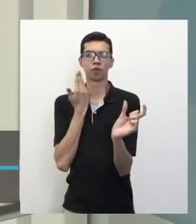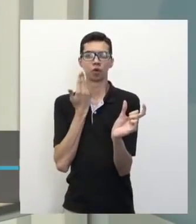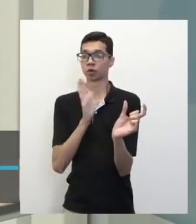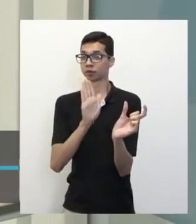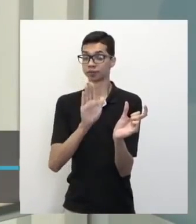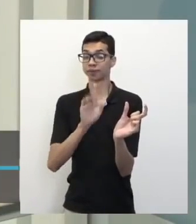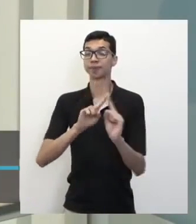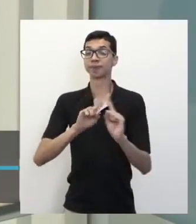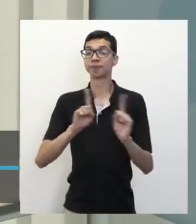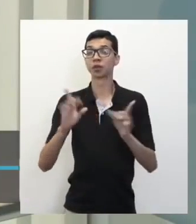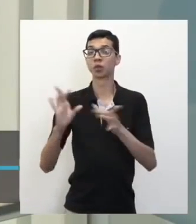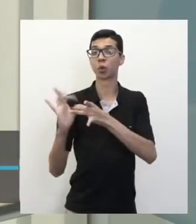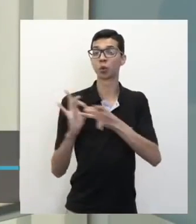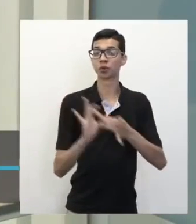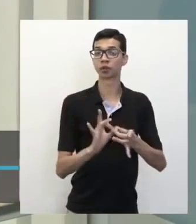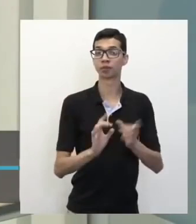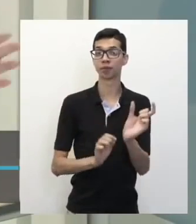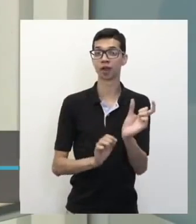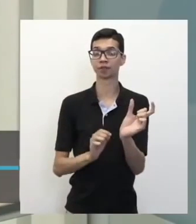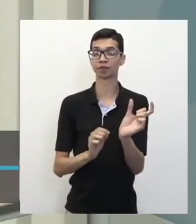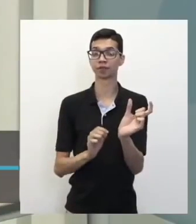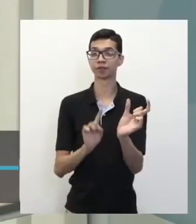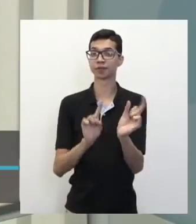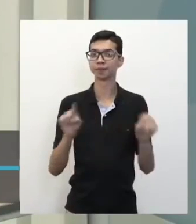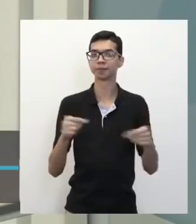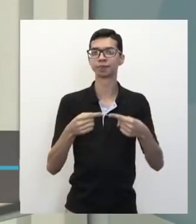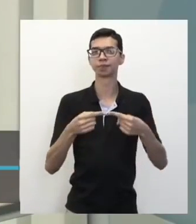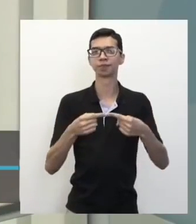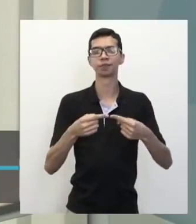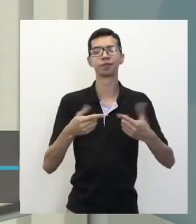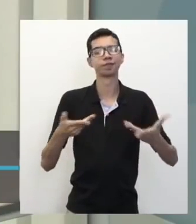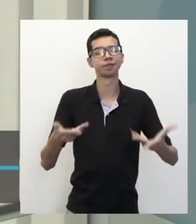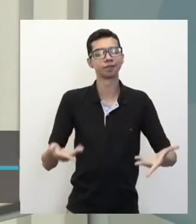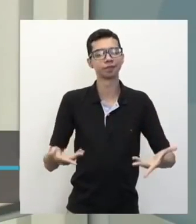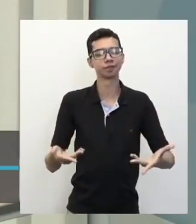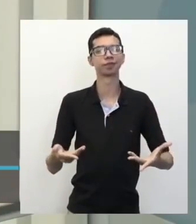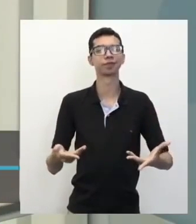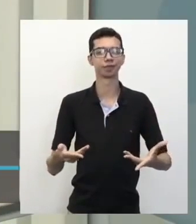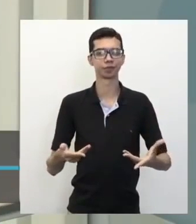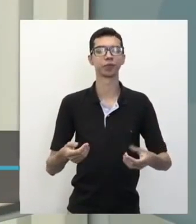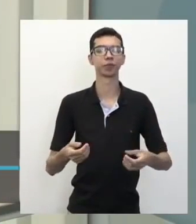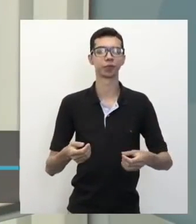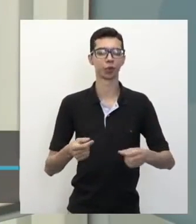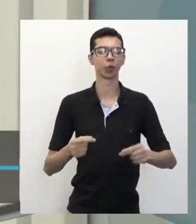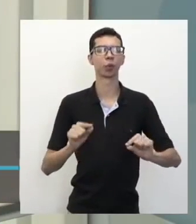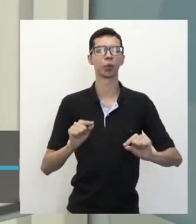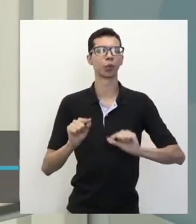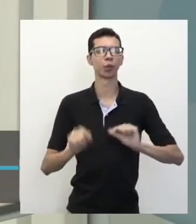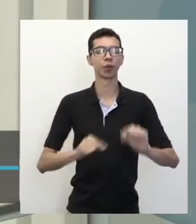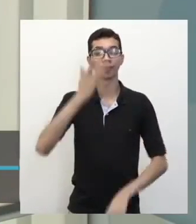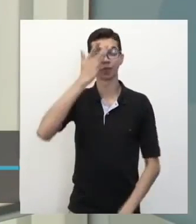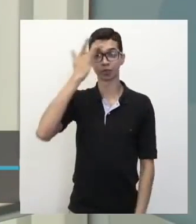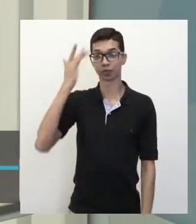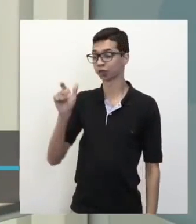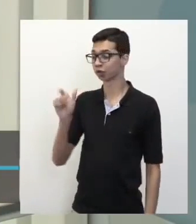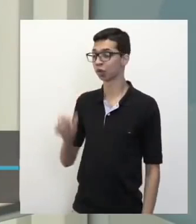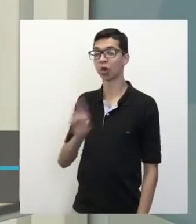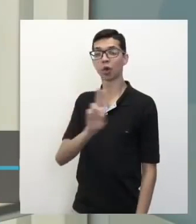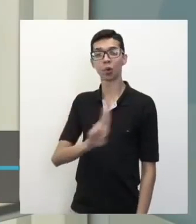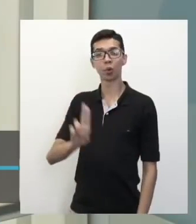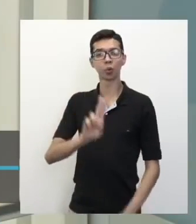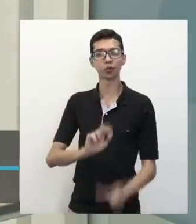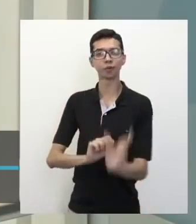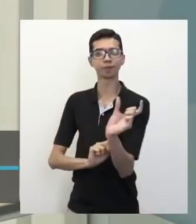contexto, ela já adquiriu a intencionalidade daquele que a utilizou, daquele que a